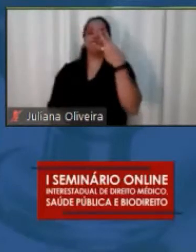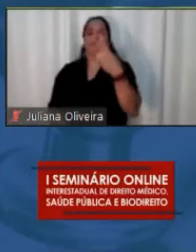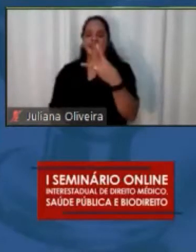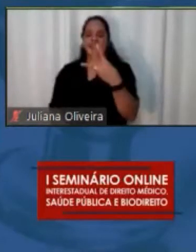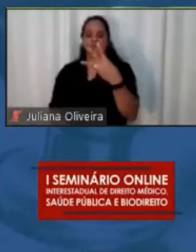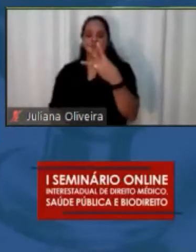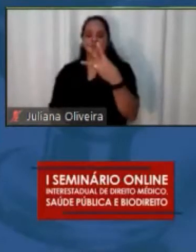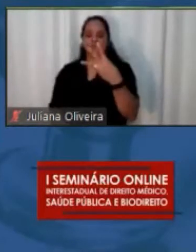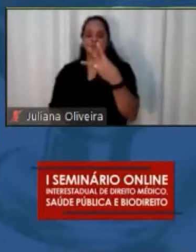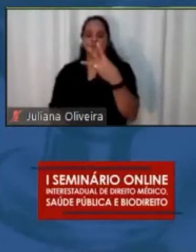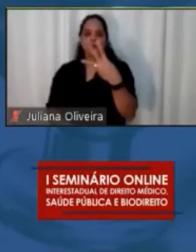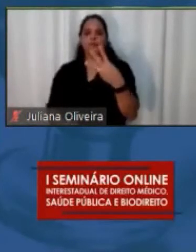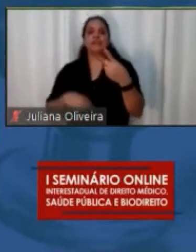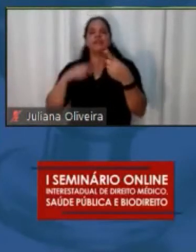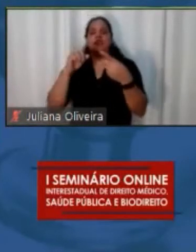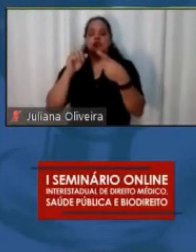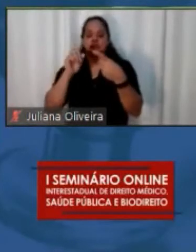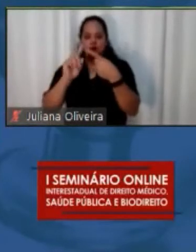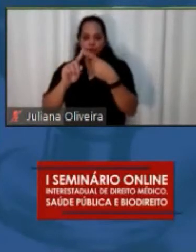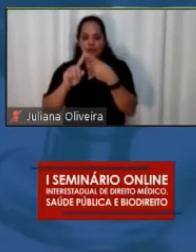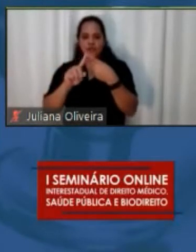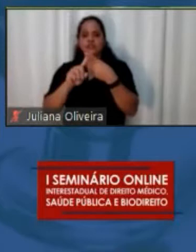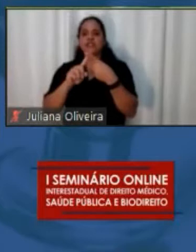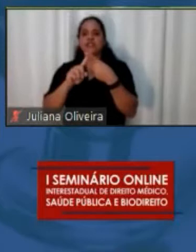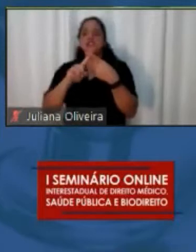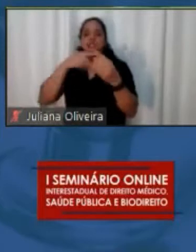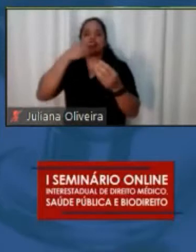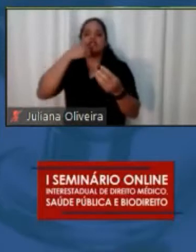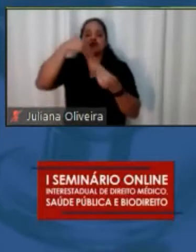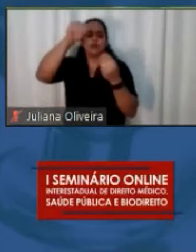componente sanguíneo incorretamente transfundido,